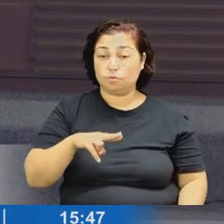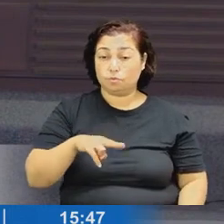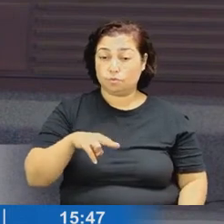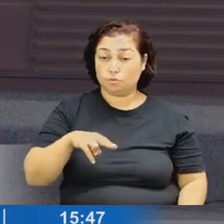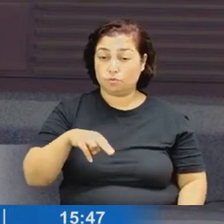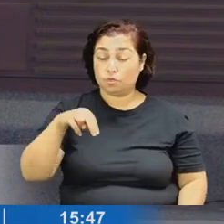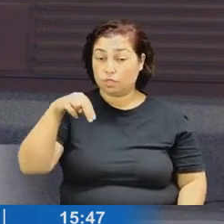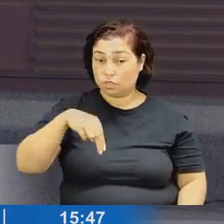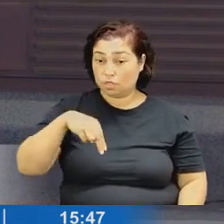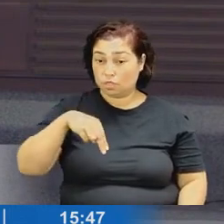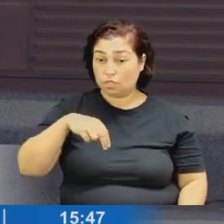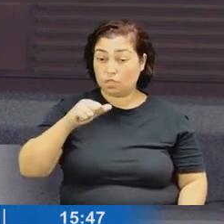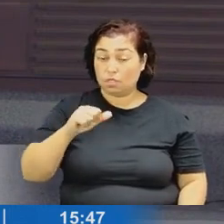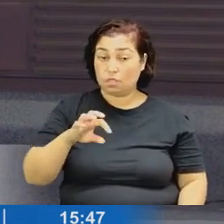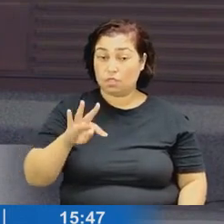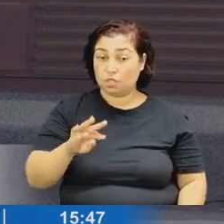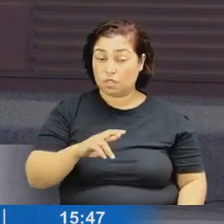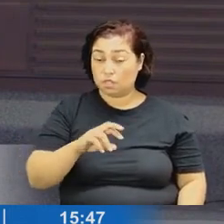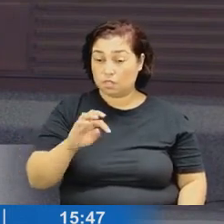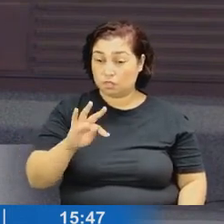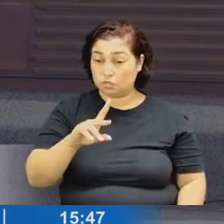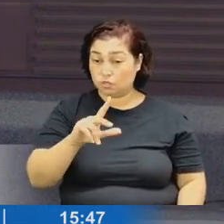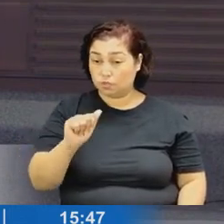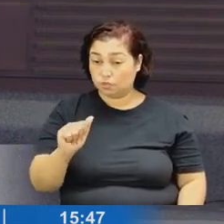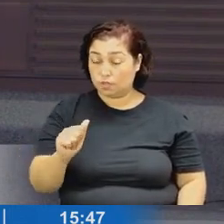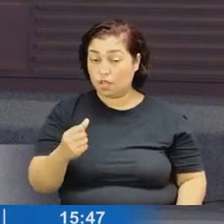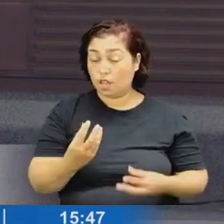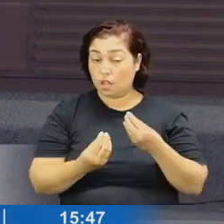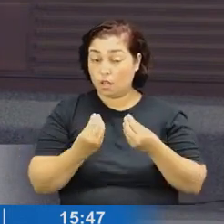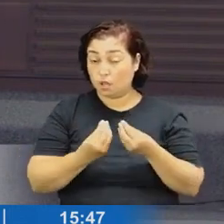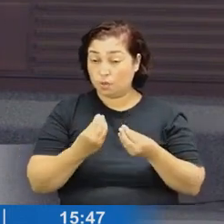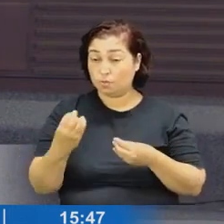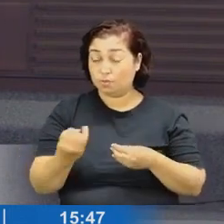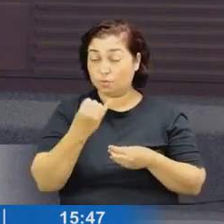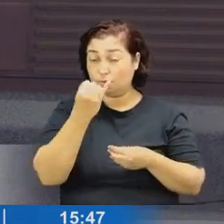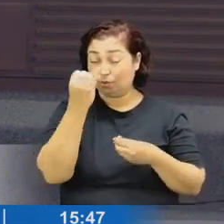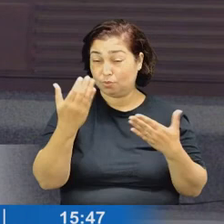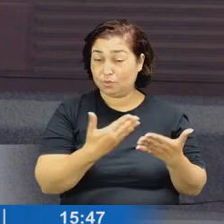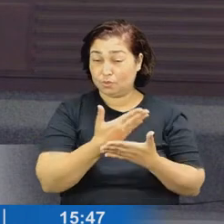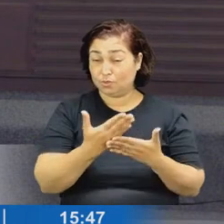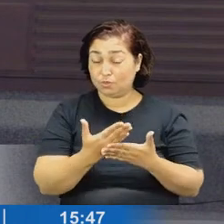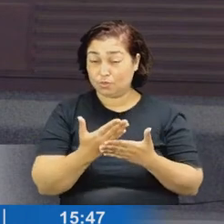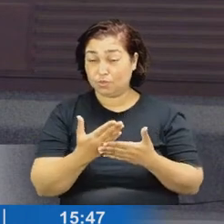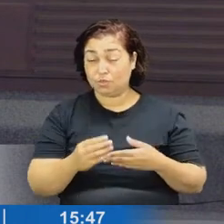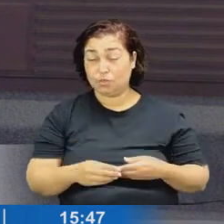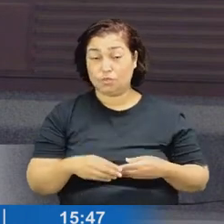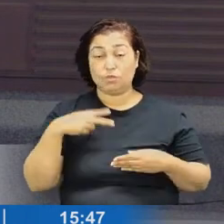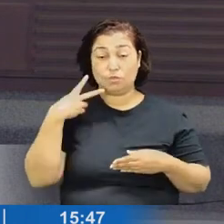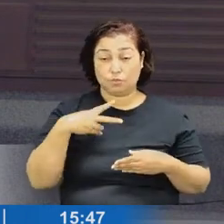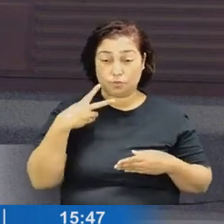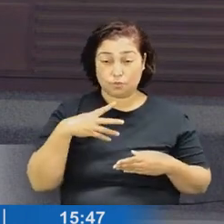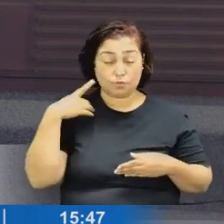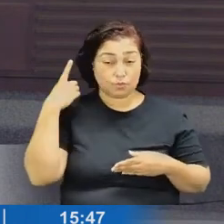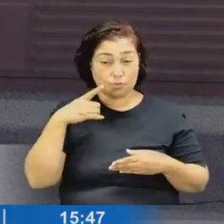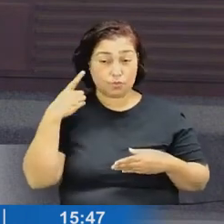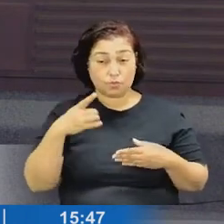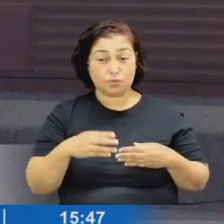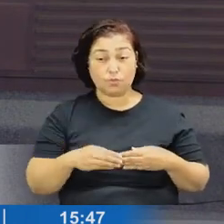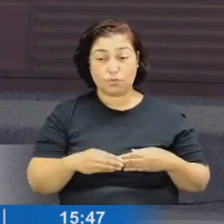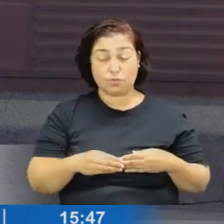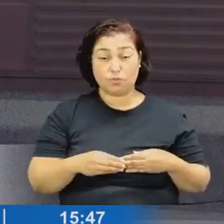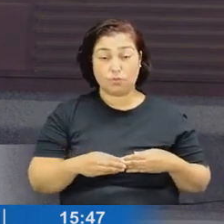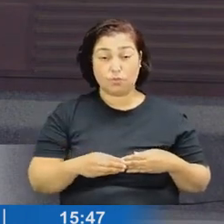ali né você tem as definições que acontecem e você leva isso tira do hábito Federal Vereador Deputado Estadual deputado federal